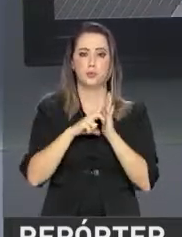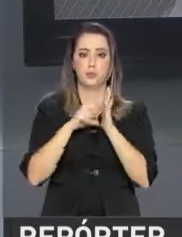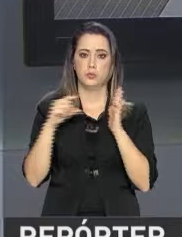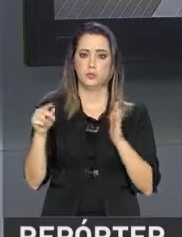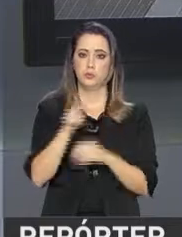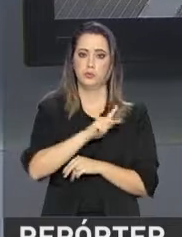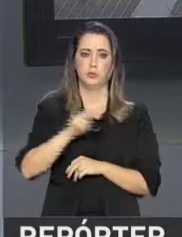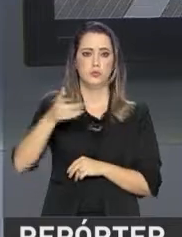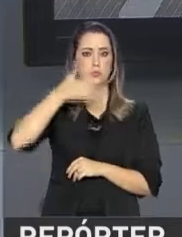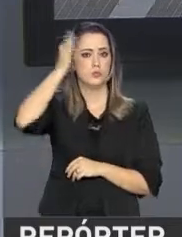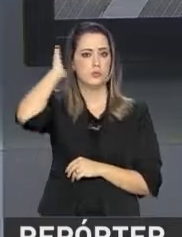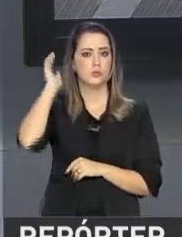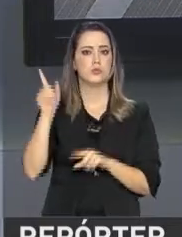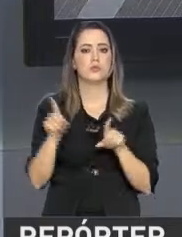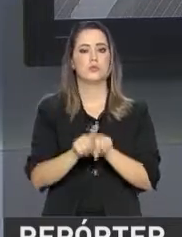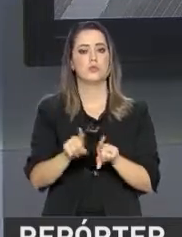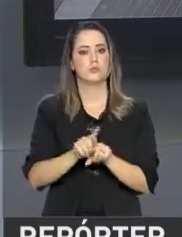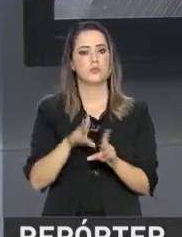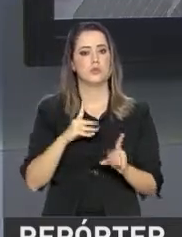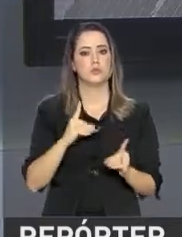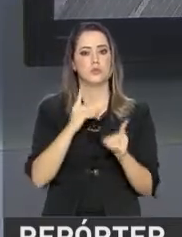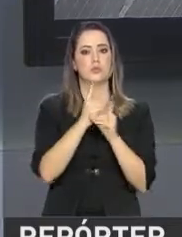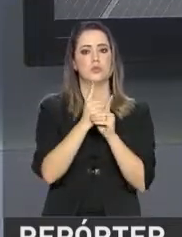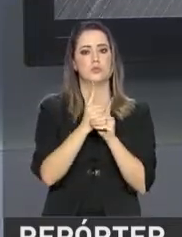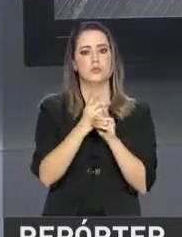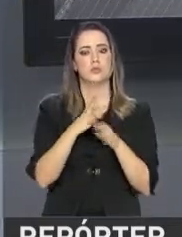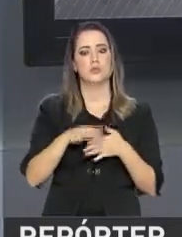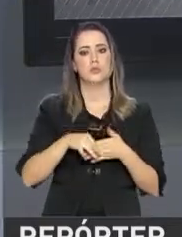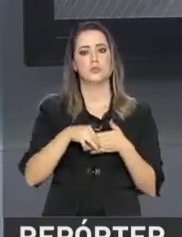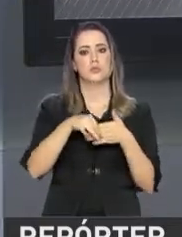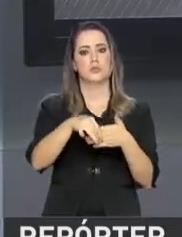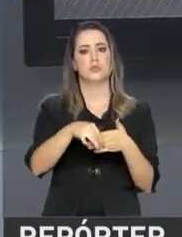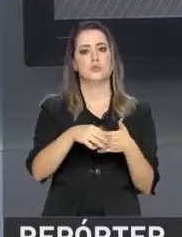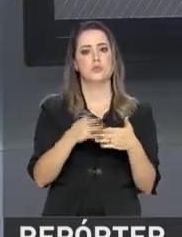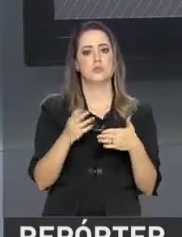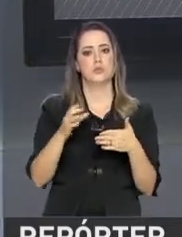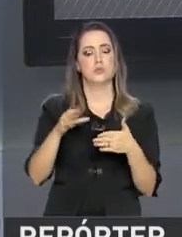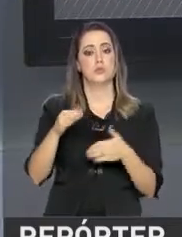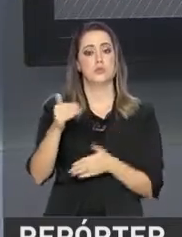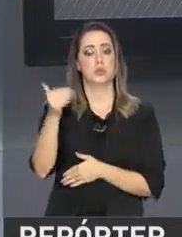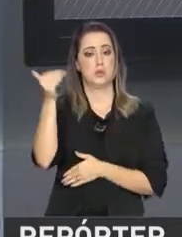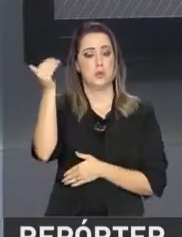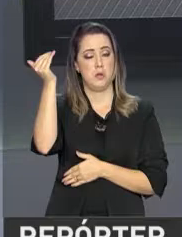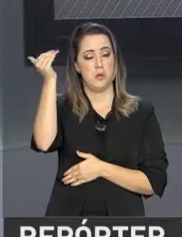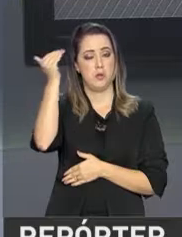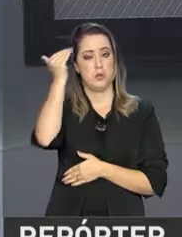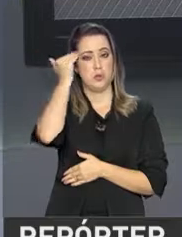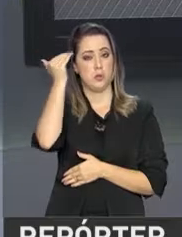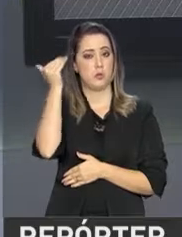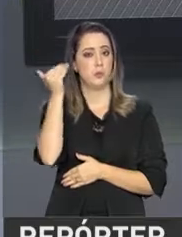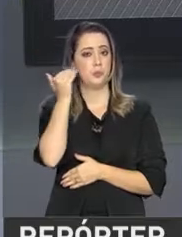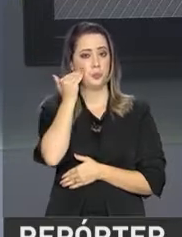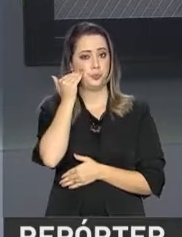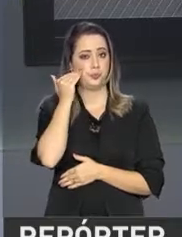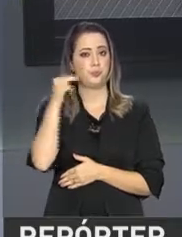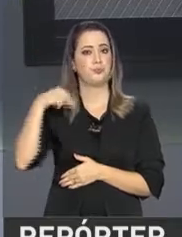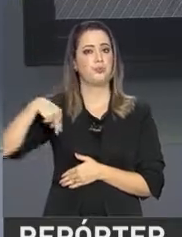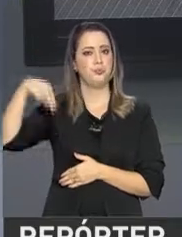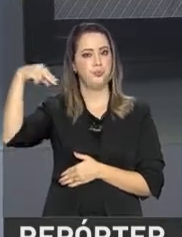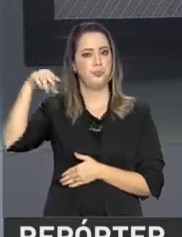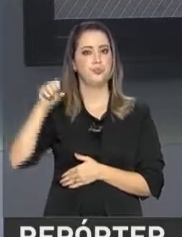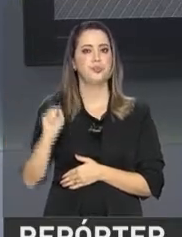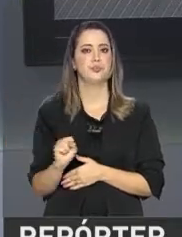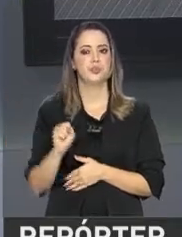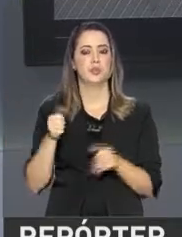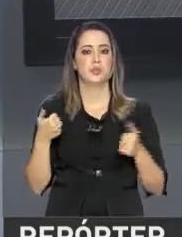do planalto o presidente michel temer falou sobre o encontro de hoje entre os chefes de estado das coréias do norte e do sul